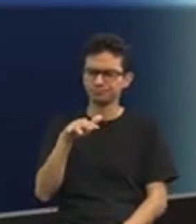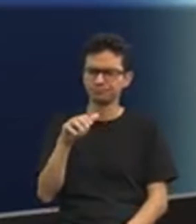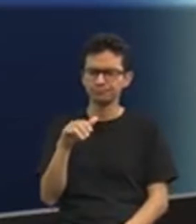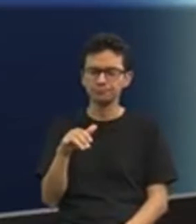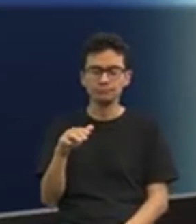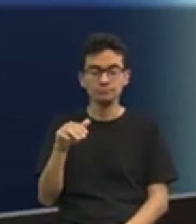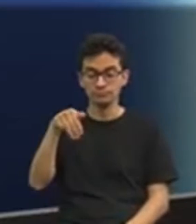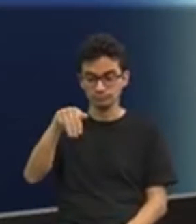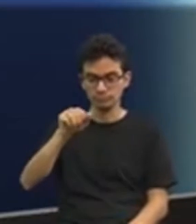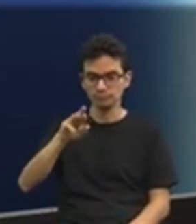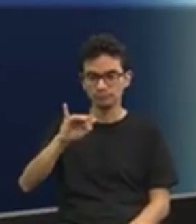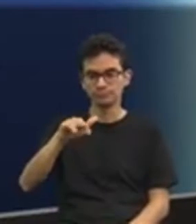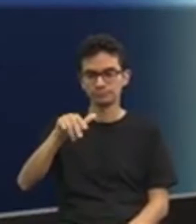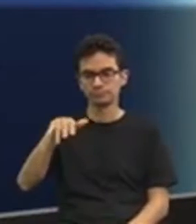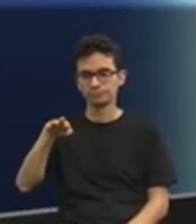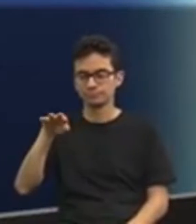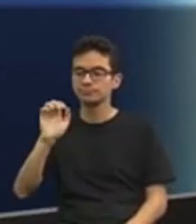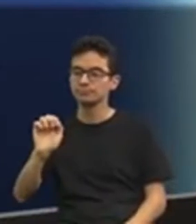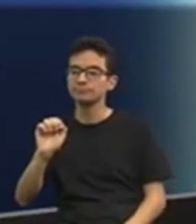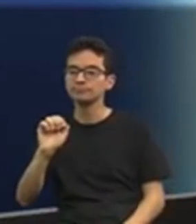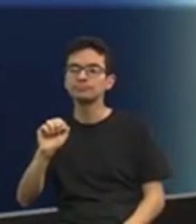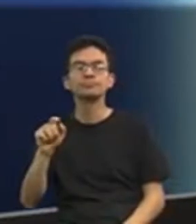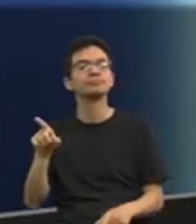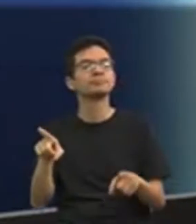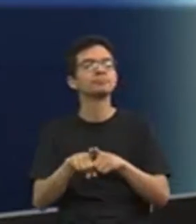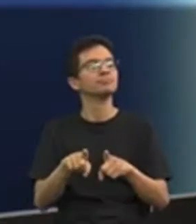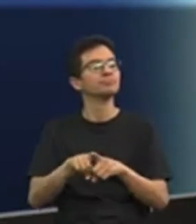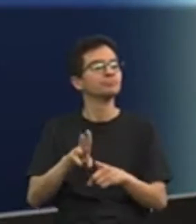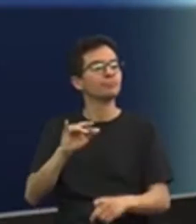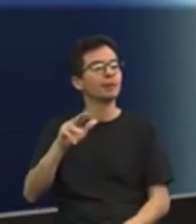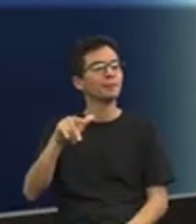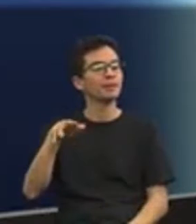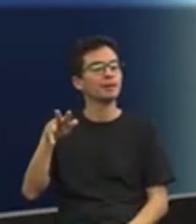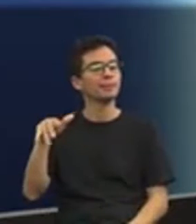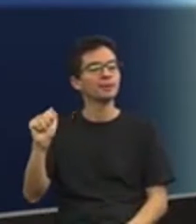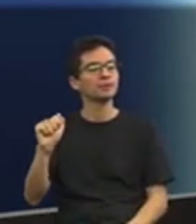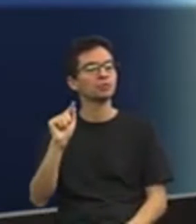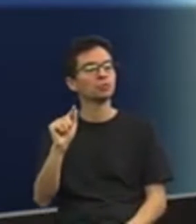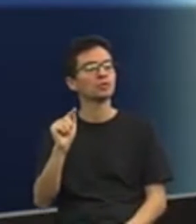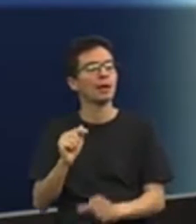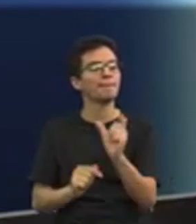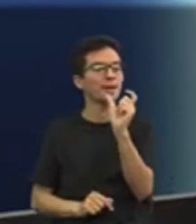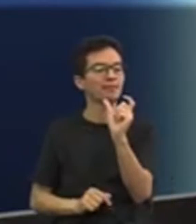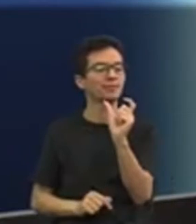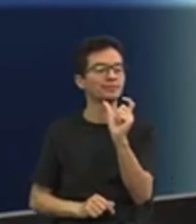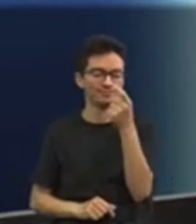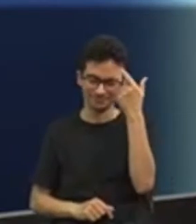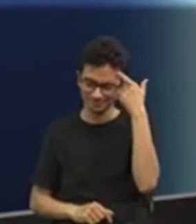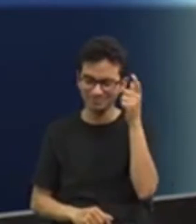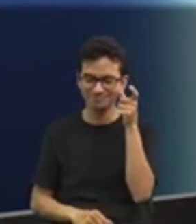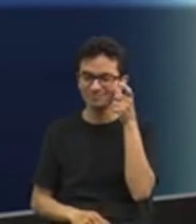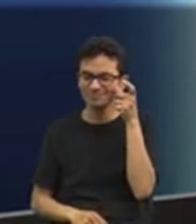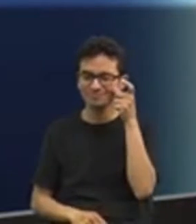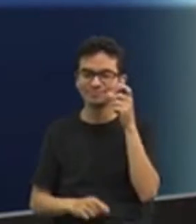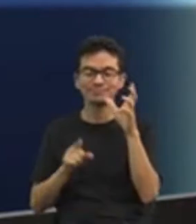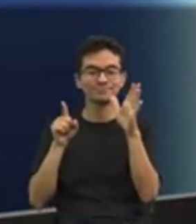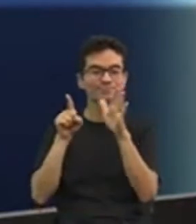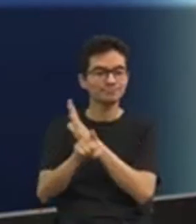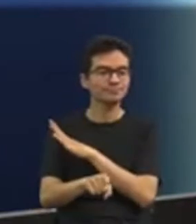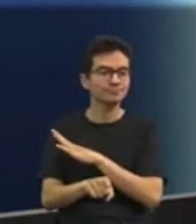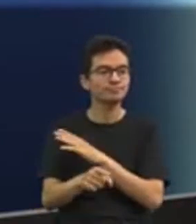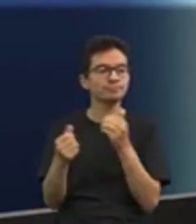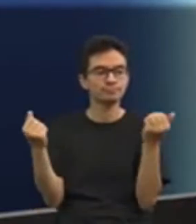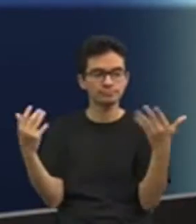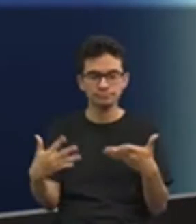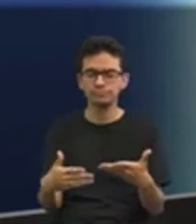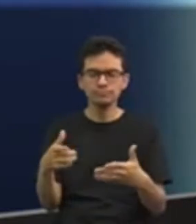morfologicamente e não somos logicamente mas também semanticamente a palavra tá ou dá uma olhadinha na questão